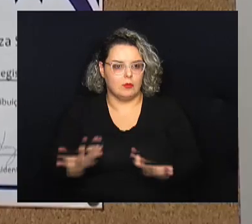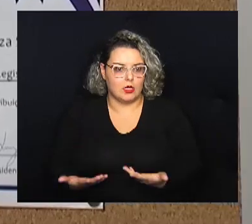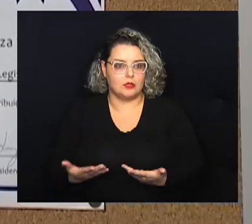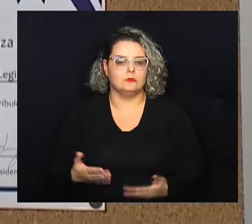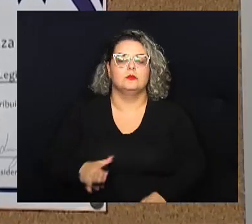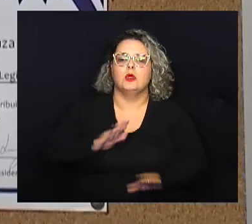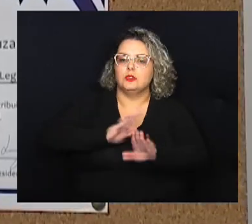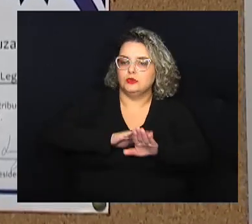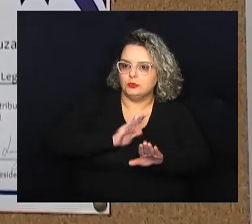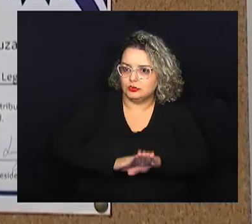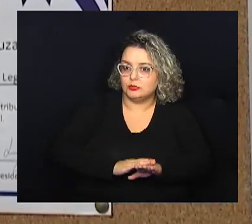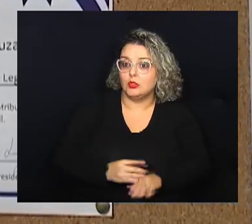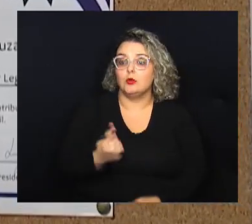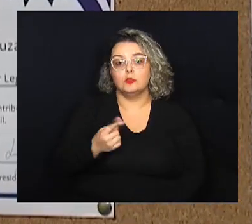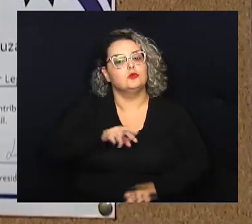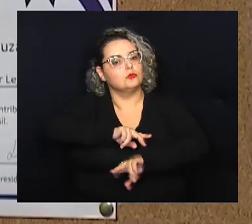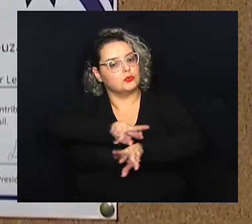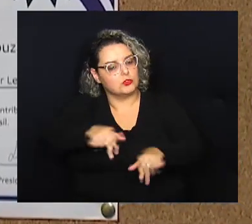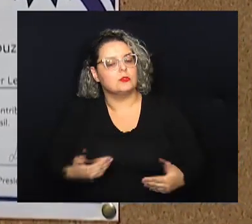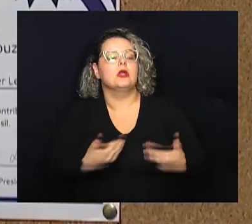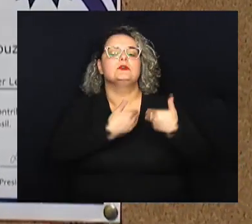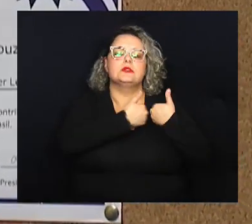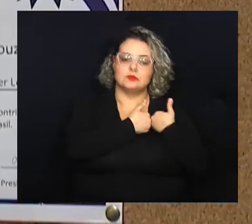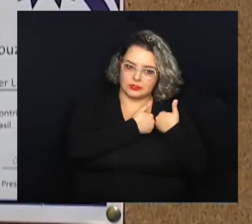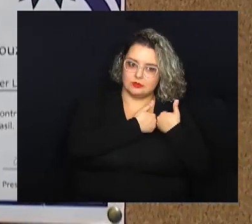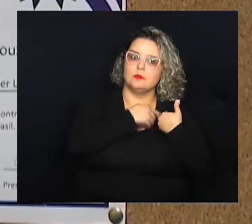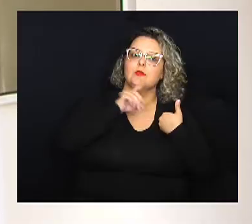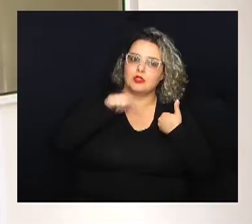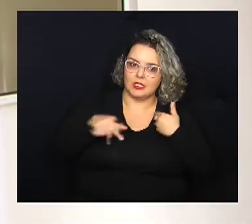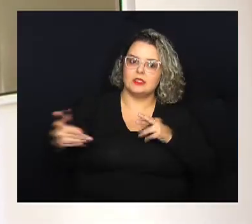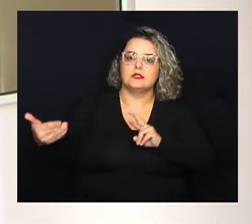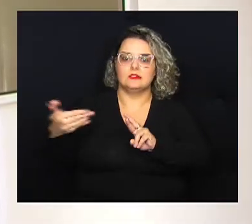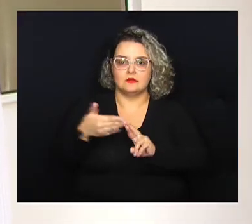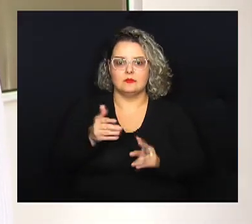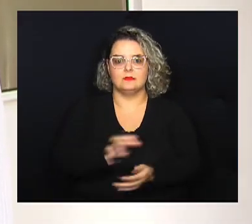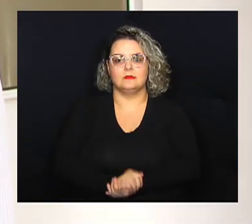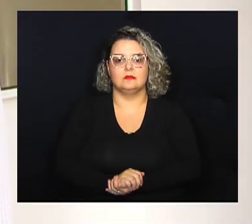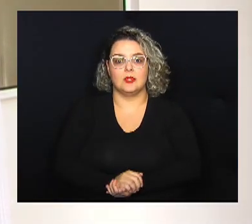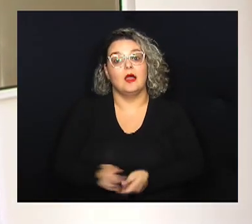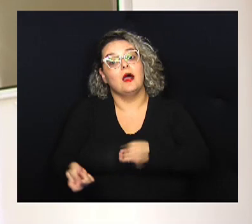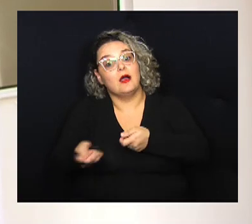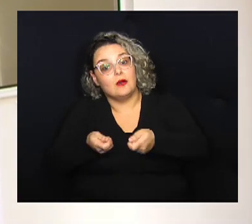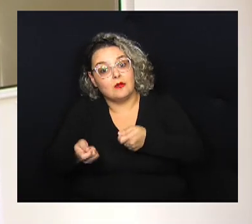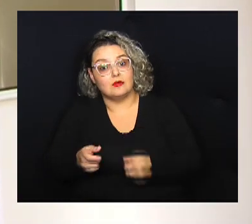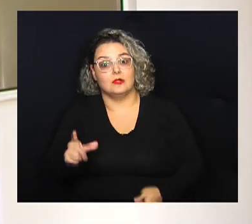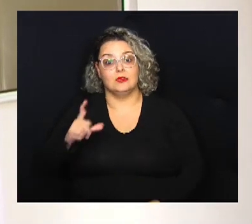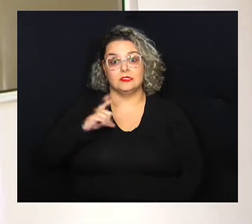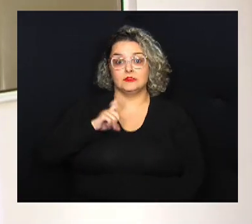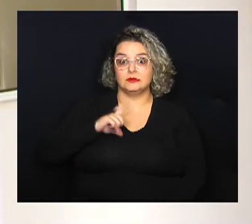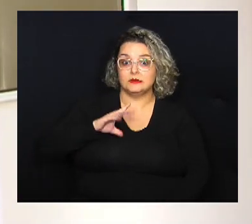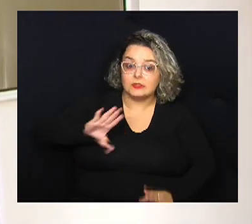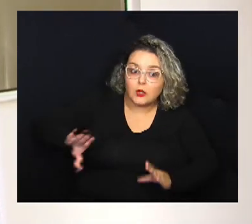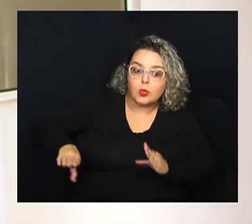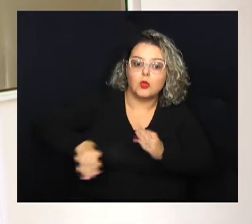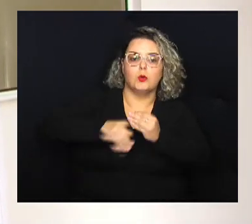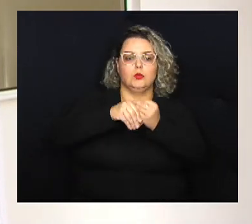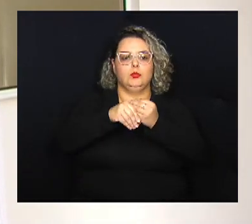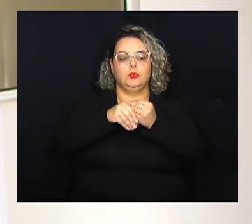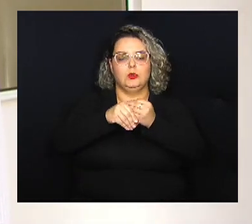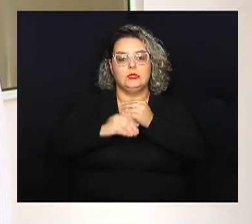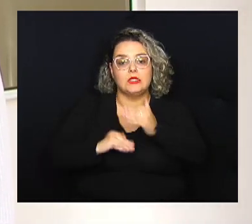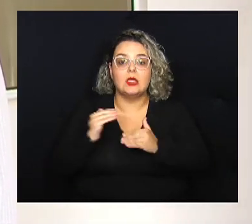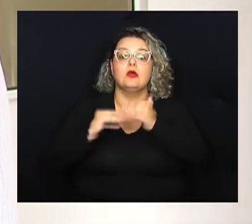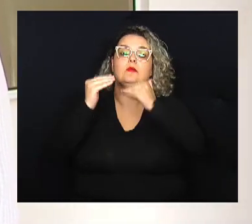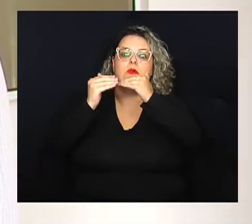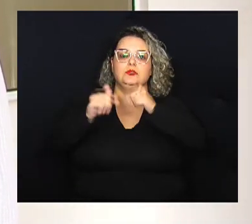funcionários como um dos fatores responsáveis por essa referência. A controladoria ela tem agregado muito na evolução dos trabalhos